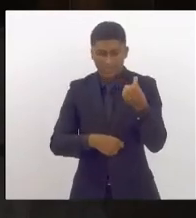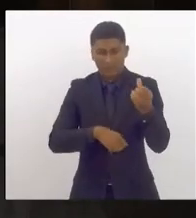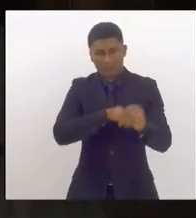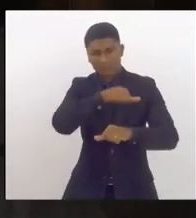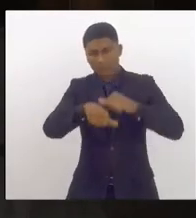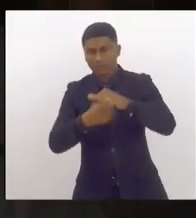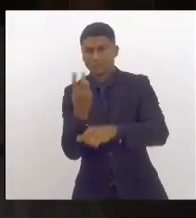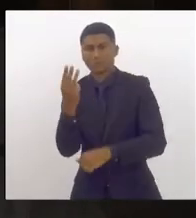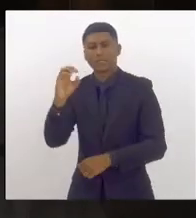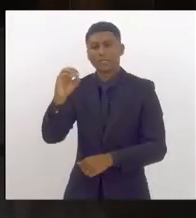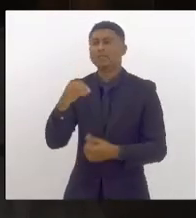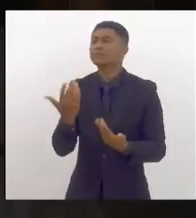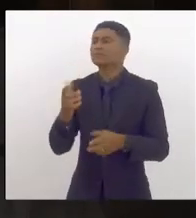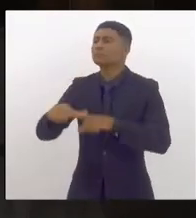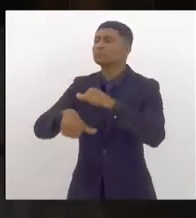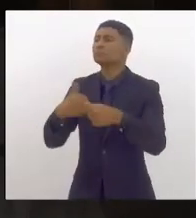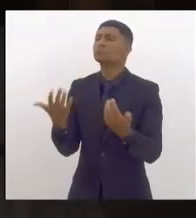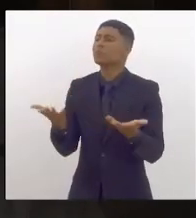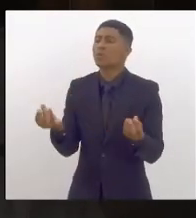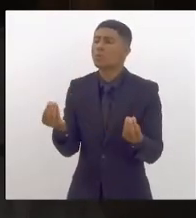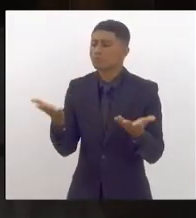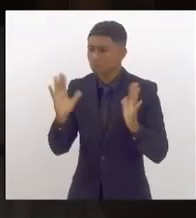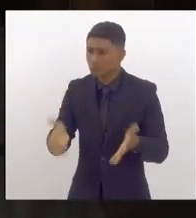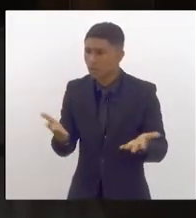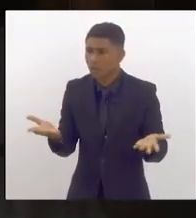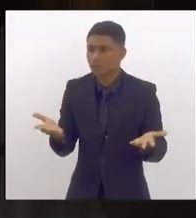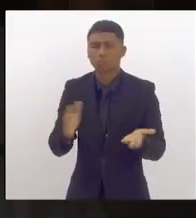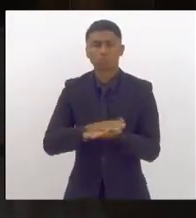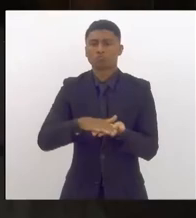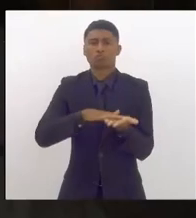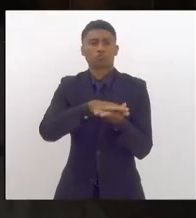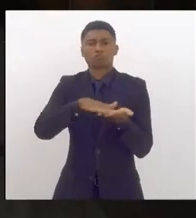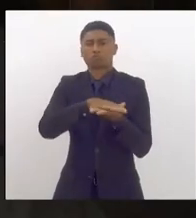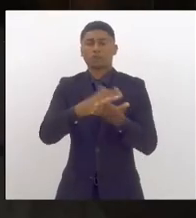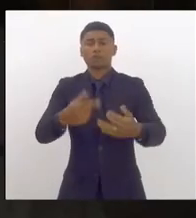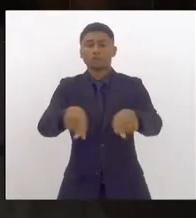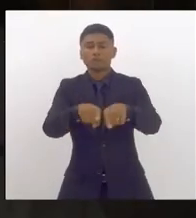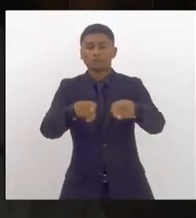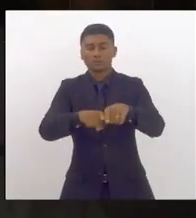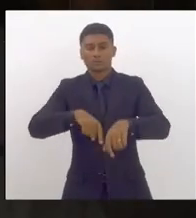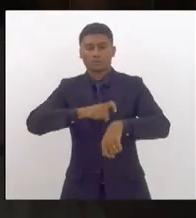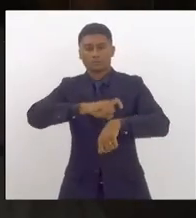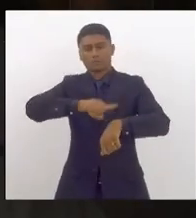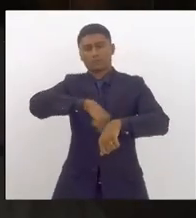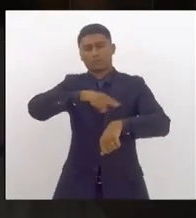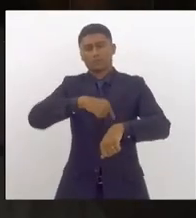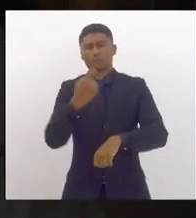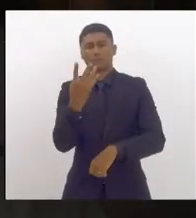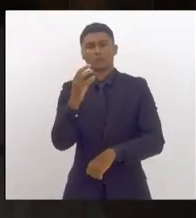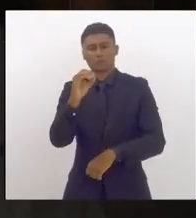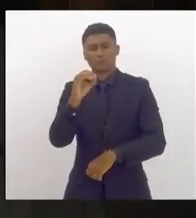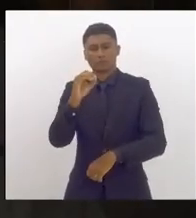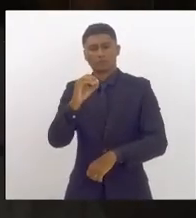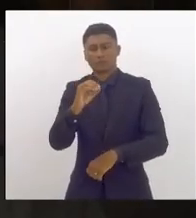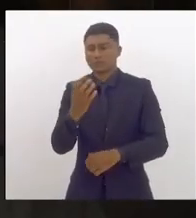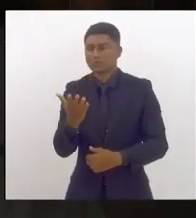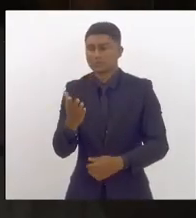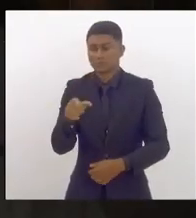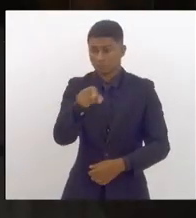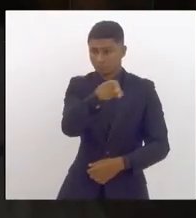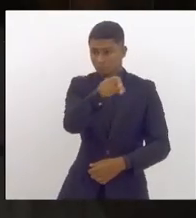Cadê a migração é o reconhecimento das 40 horas de quem está envolvido